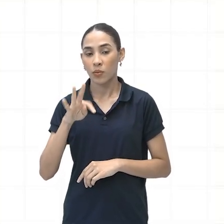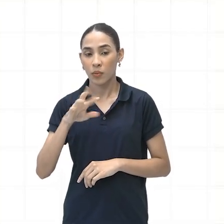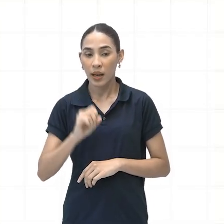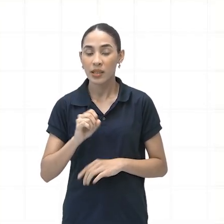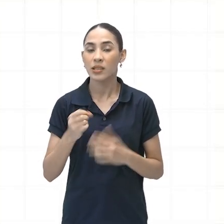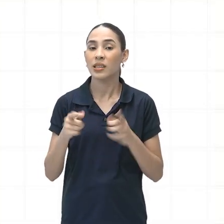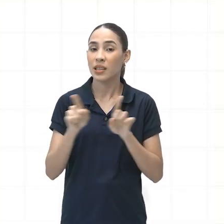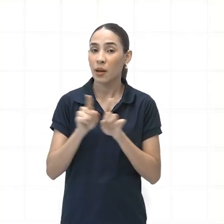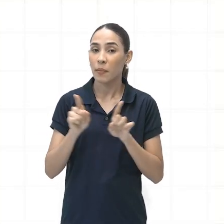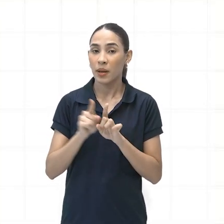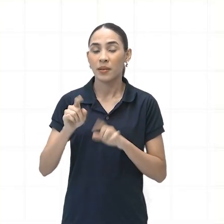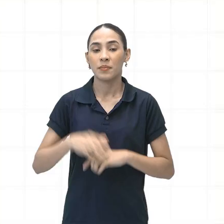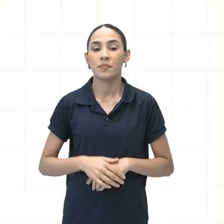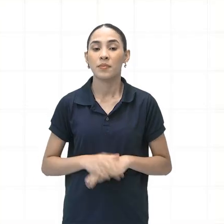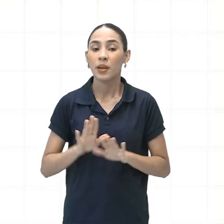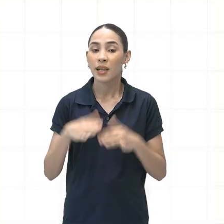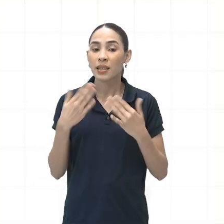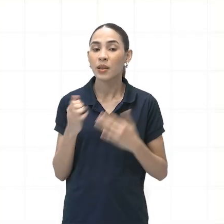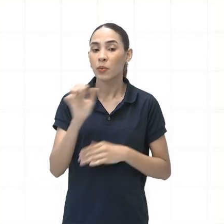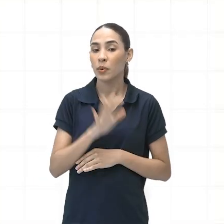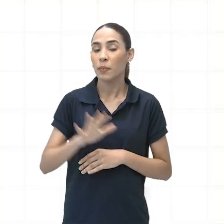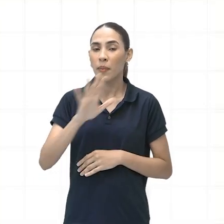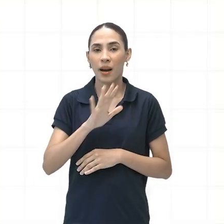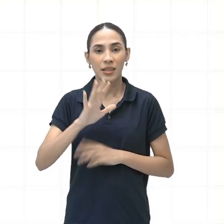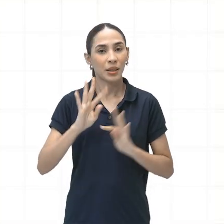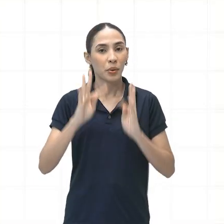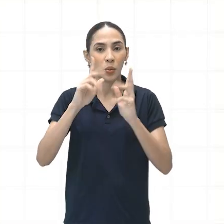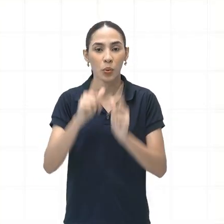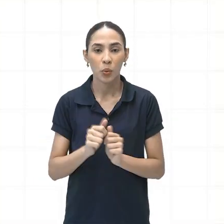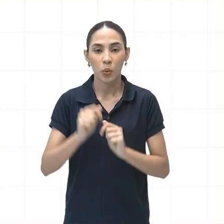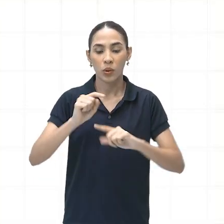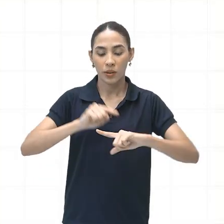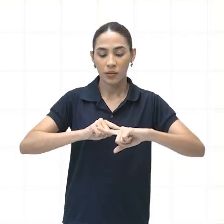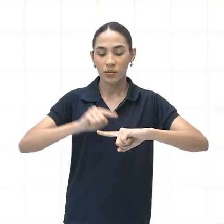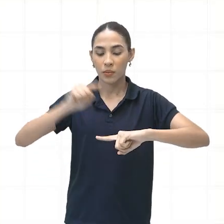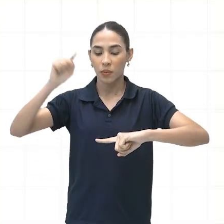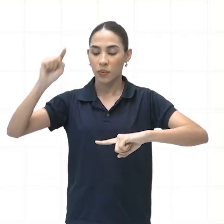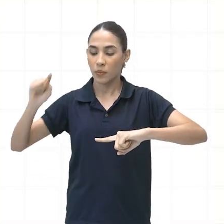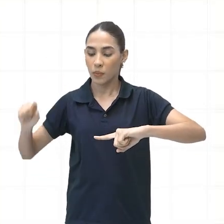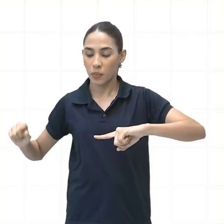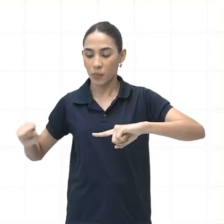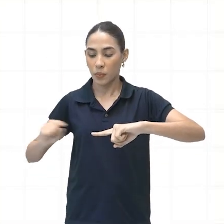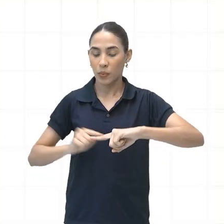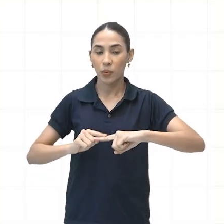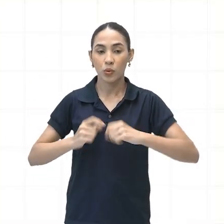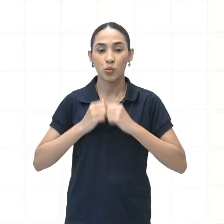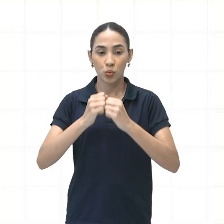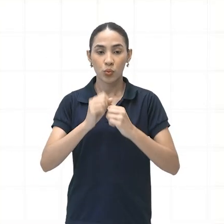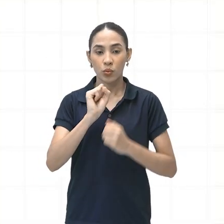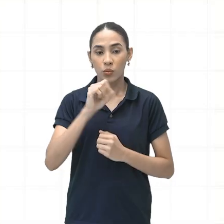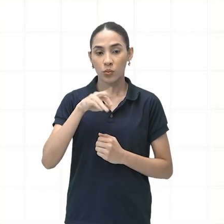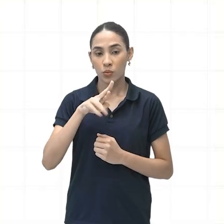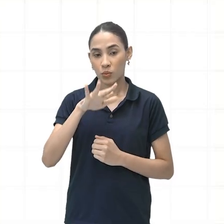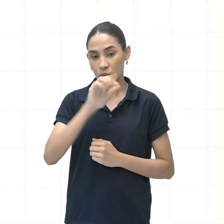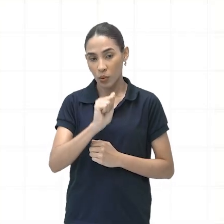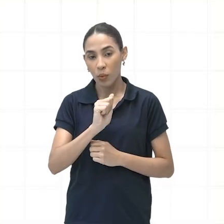de vermelho. E essa figura toda aqui que a pirâmide formava junto com a sombra,